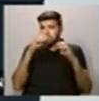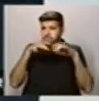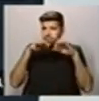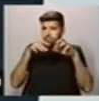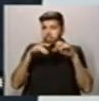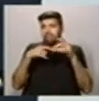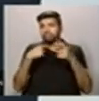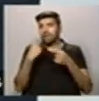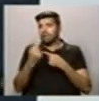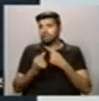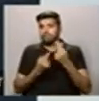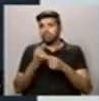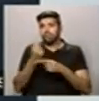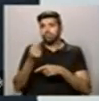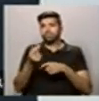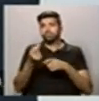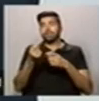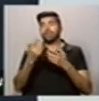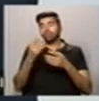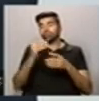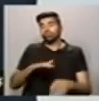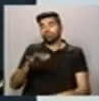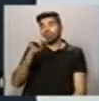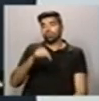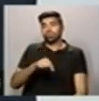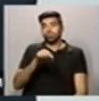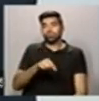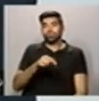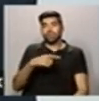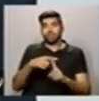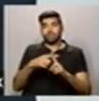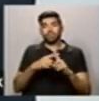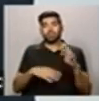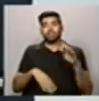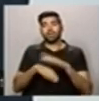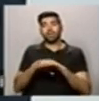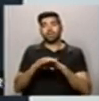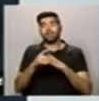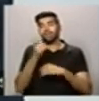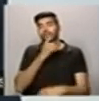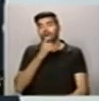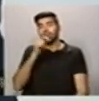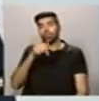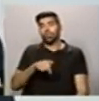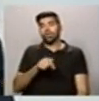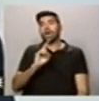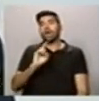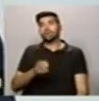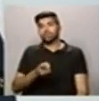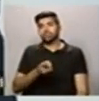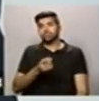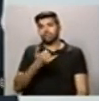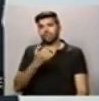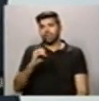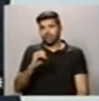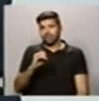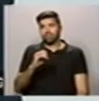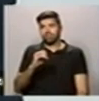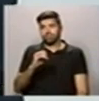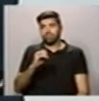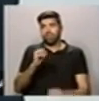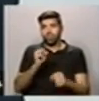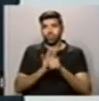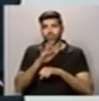pouco frequentes para a região sul. A temperatura máxima, por exemplo, para Faro para o dia de hoje será de 20 graus,